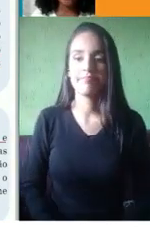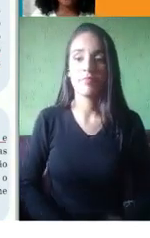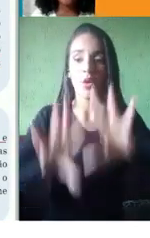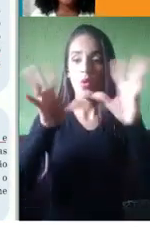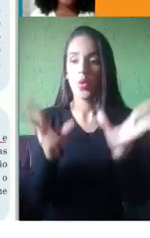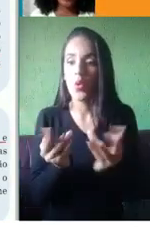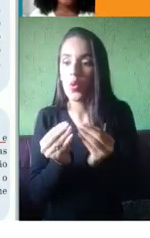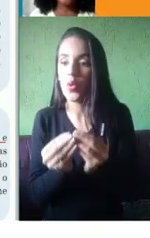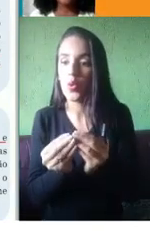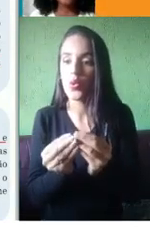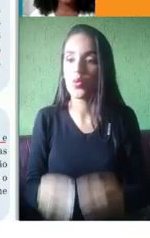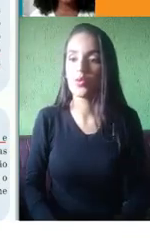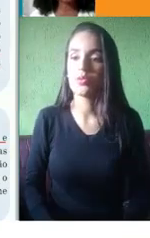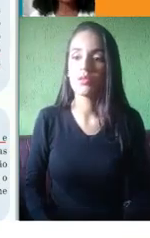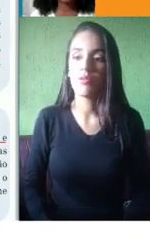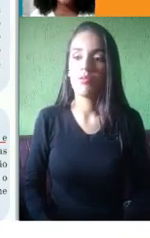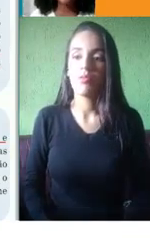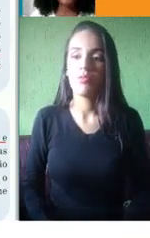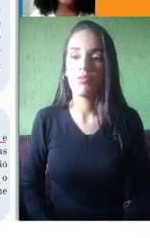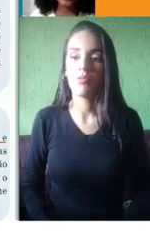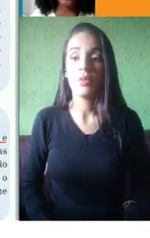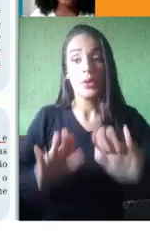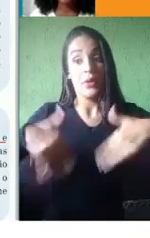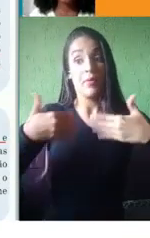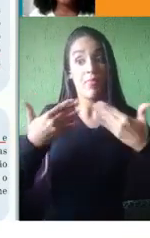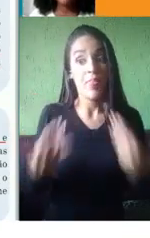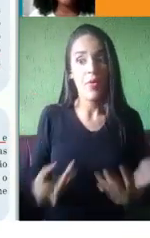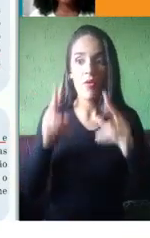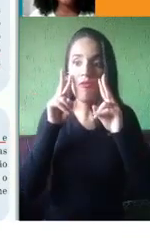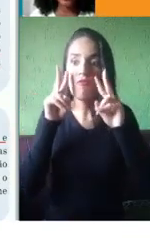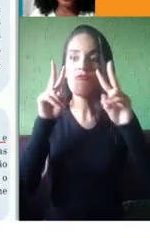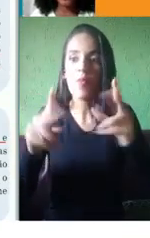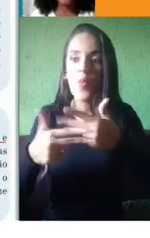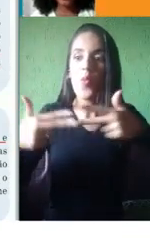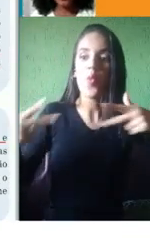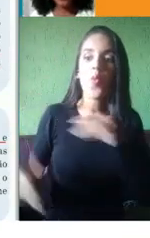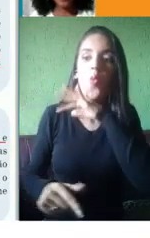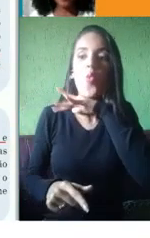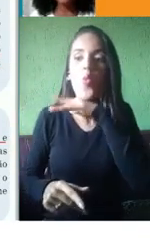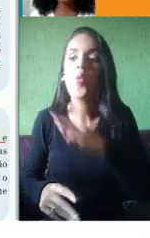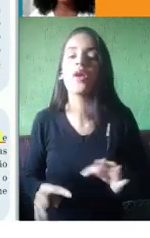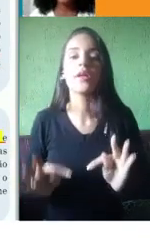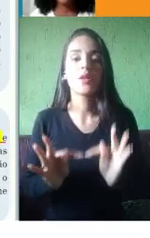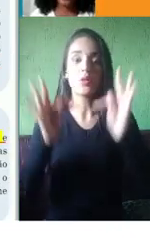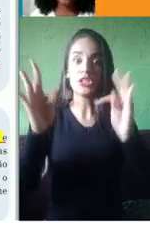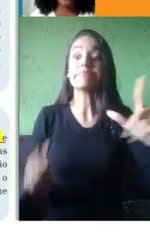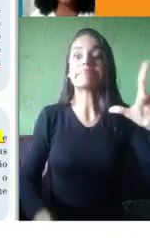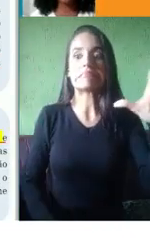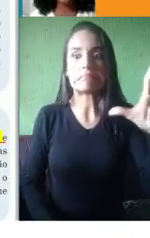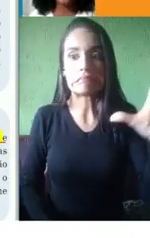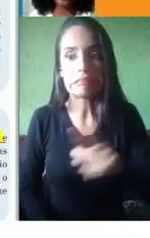ela é menor, Ela foi feita de maneira mais abrangente. Os efeitos negativos são graves, que